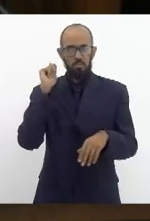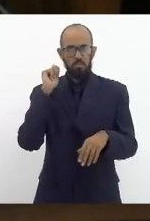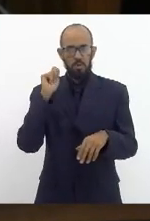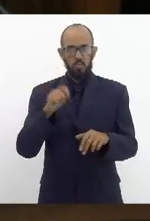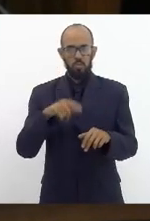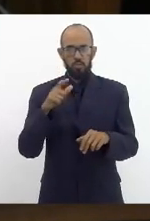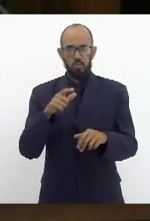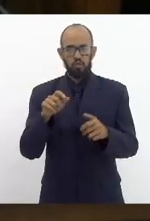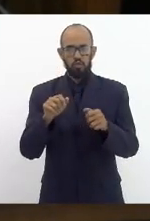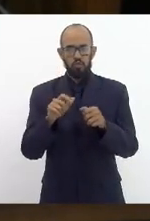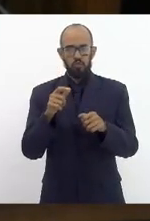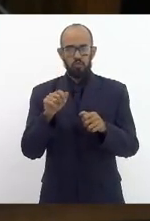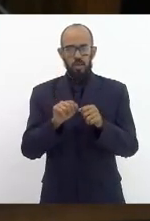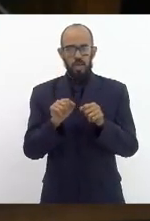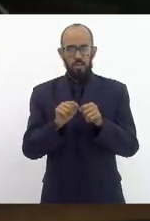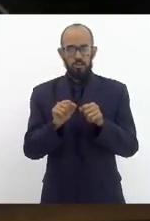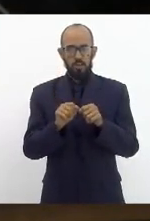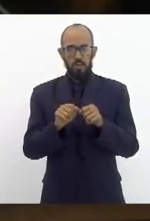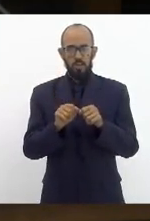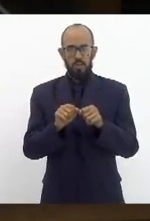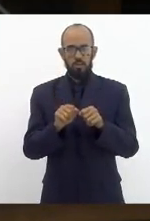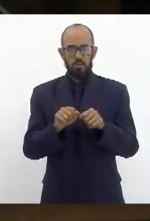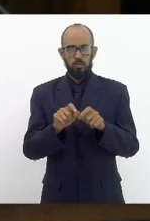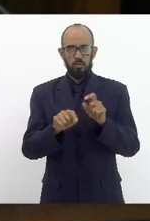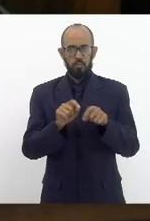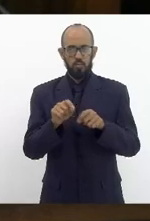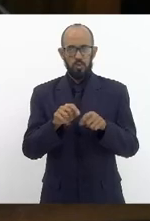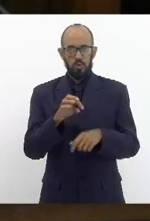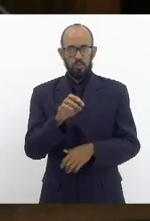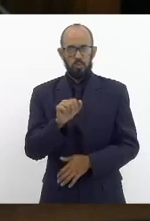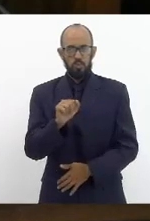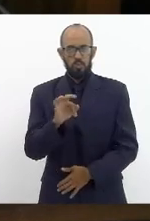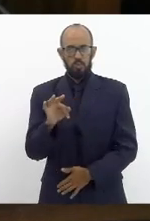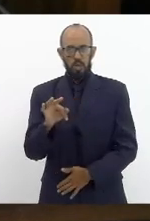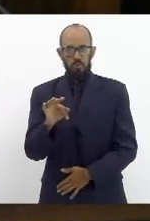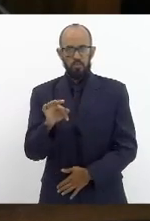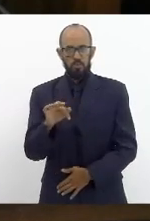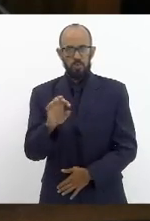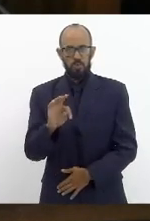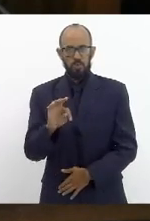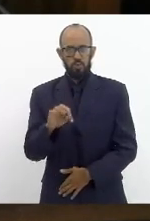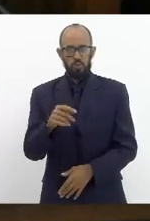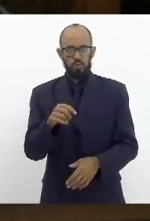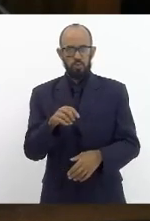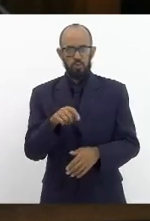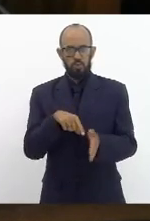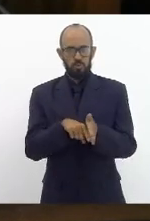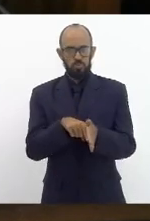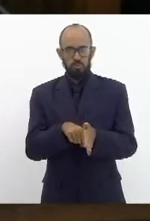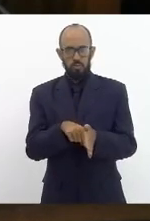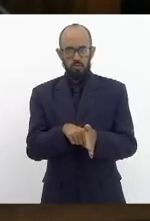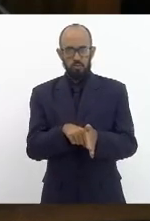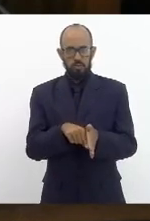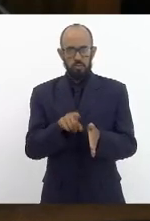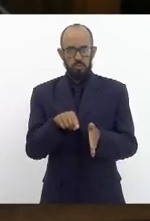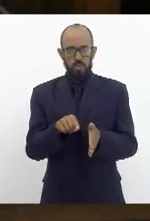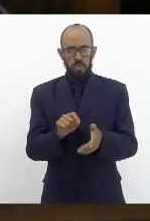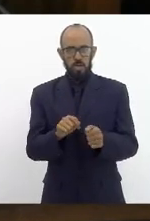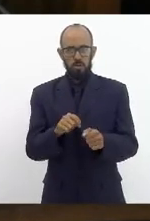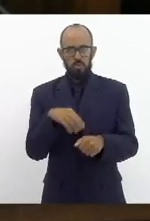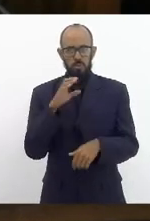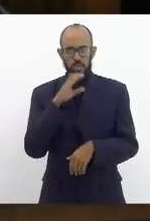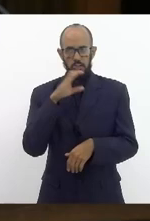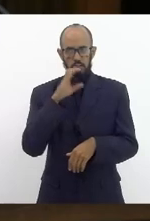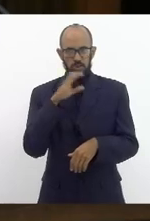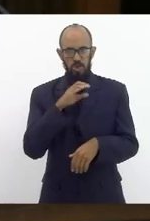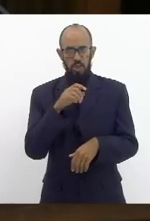estarmos realizando o TAF já dos inspetores, que são aqueles emergenciais